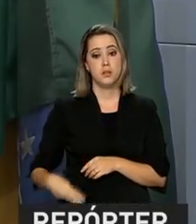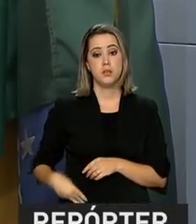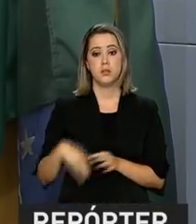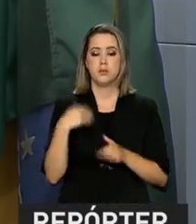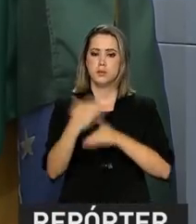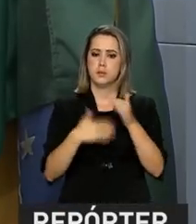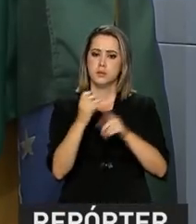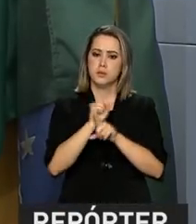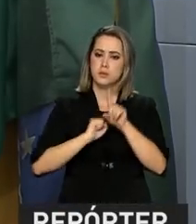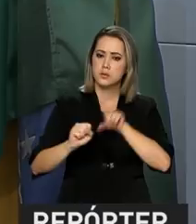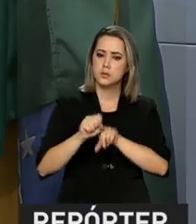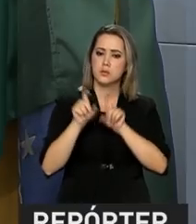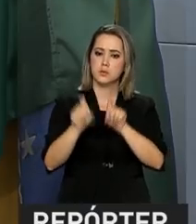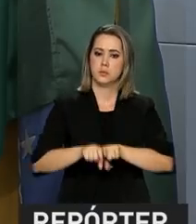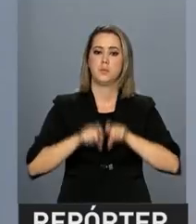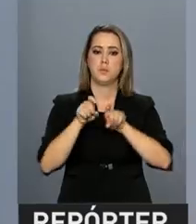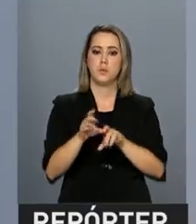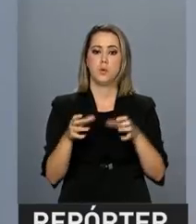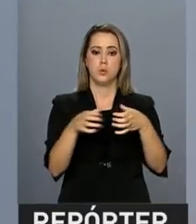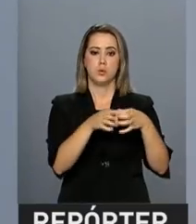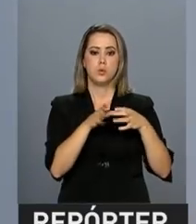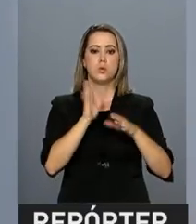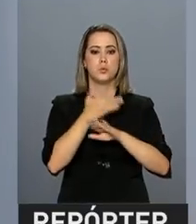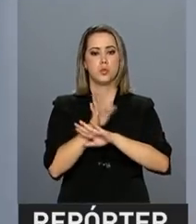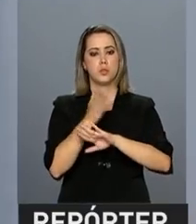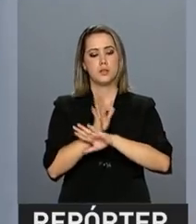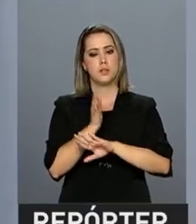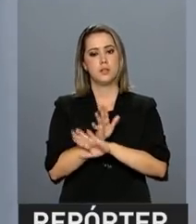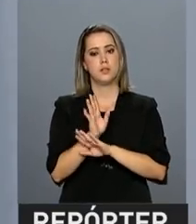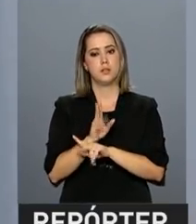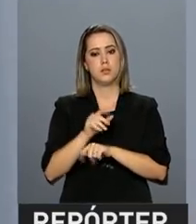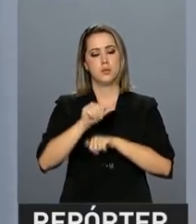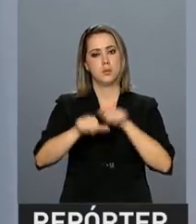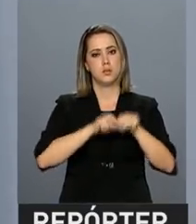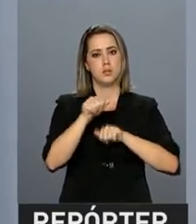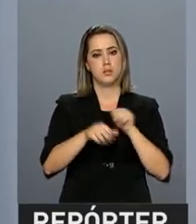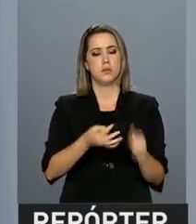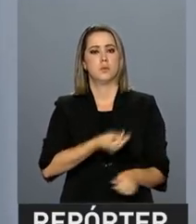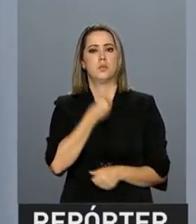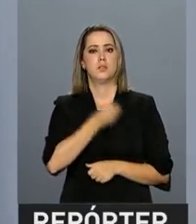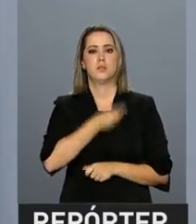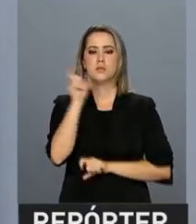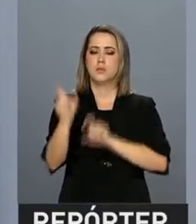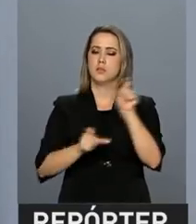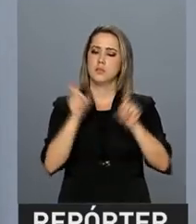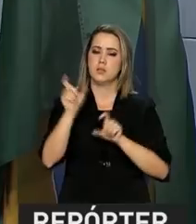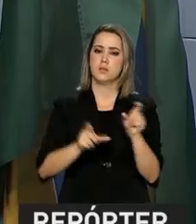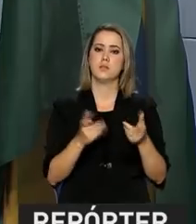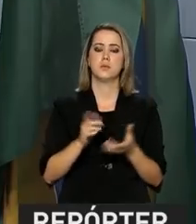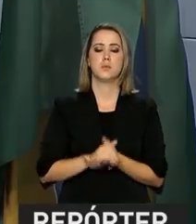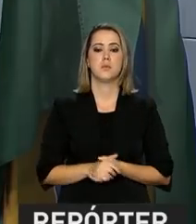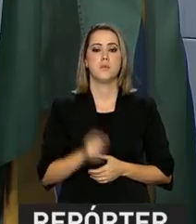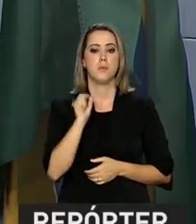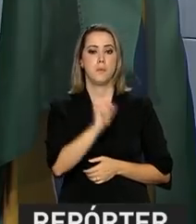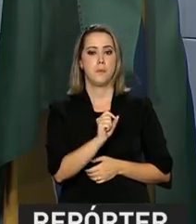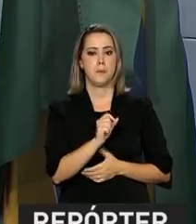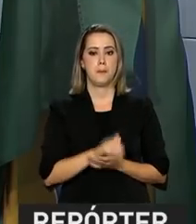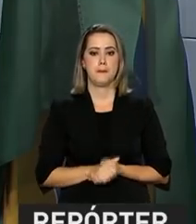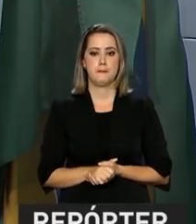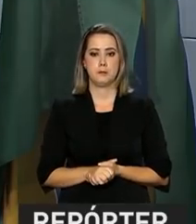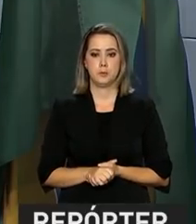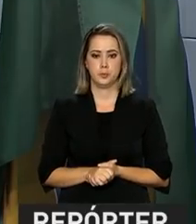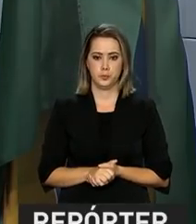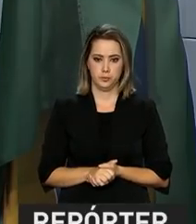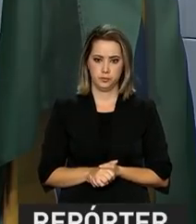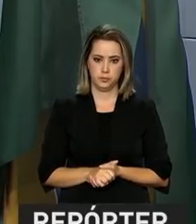Desenvolvimento Social e Agrário, as equipes estão sendo capacitadas para transformar a vida das famílias atendidas. Nós temos que ter programas